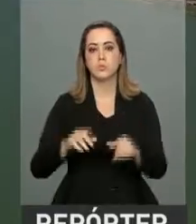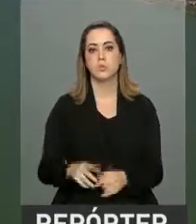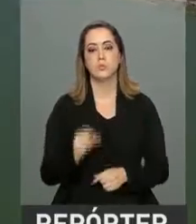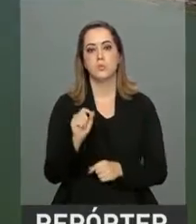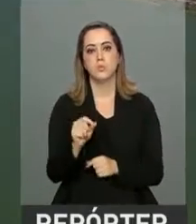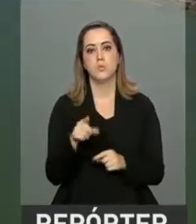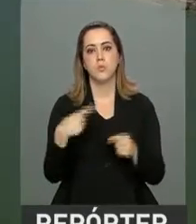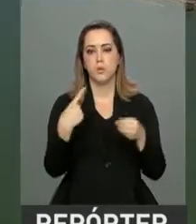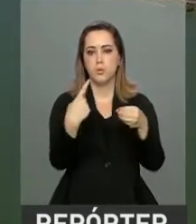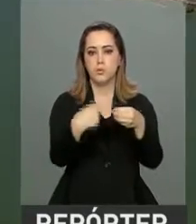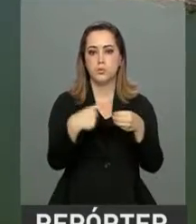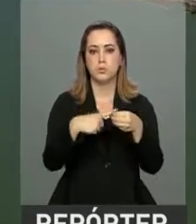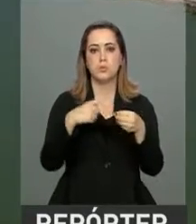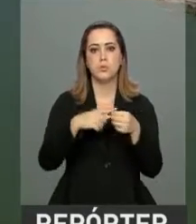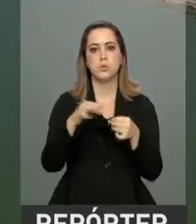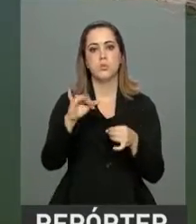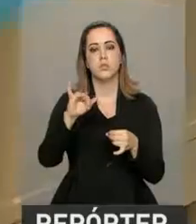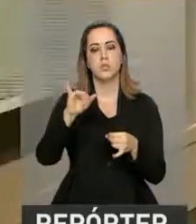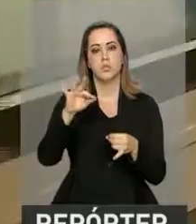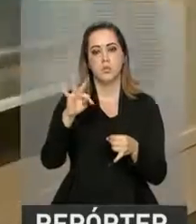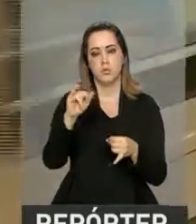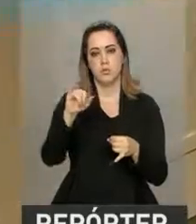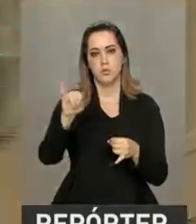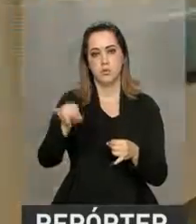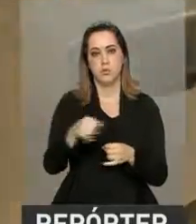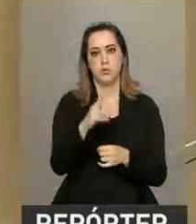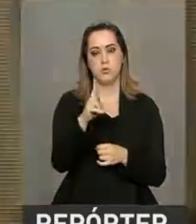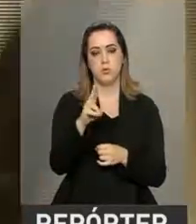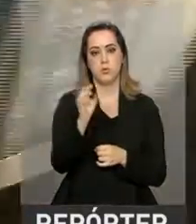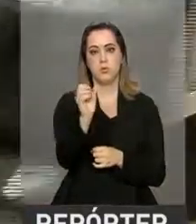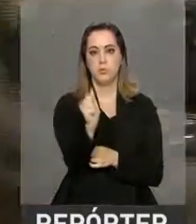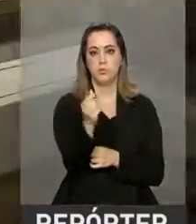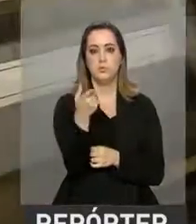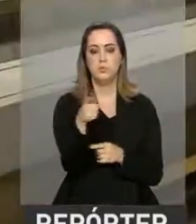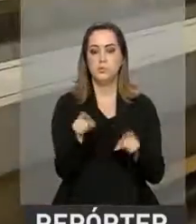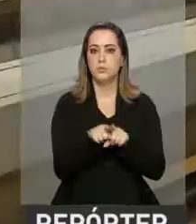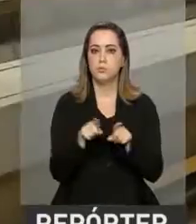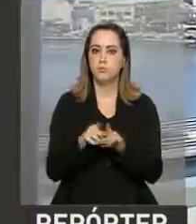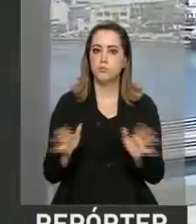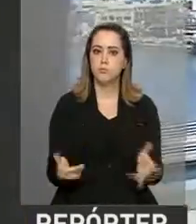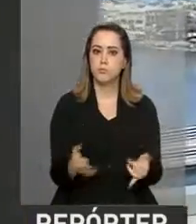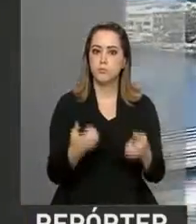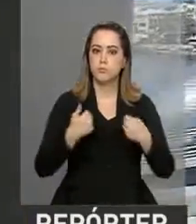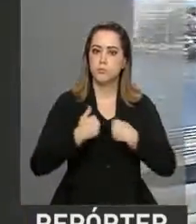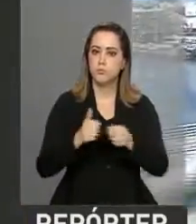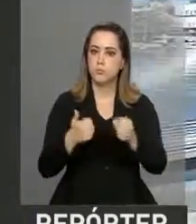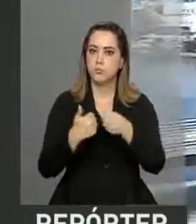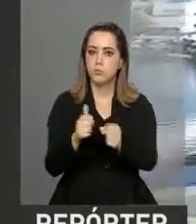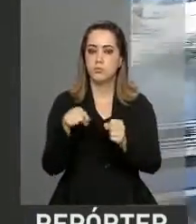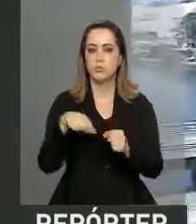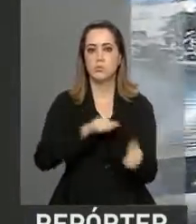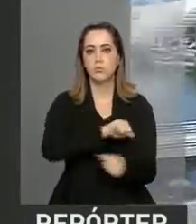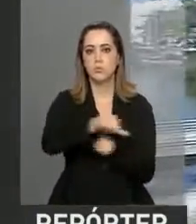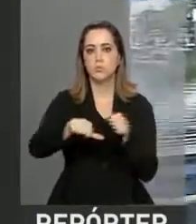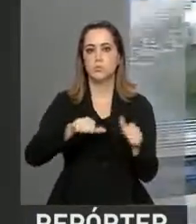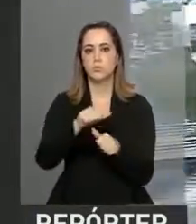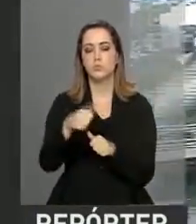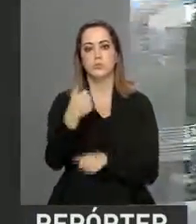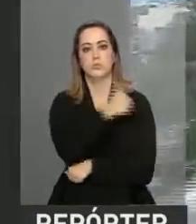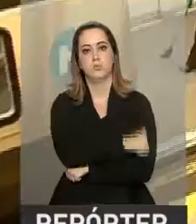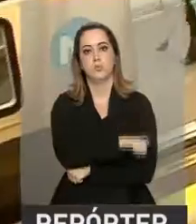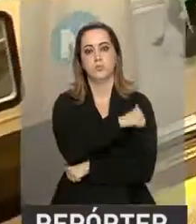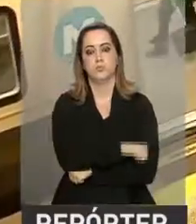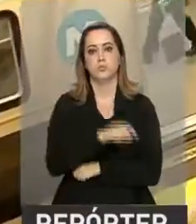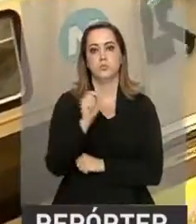atender o Parque Olímpico da Barra da Tijuca. Mas foram os investimentos em mobilidade urbana que mudaram a paisagem do Rio de